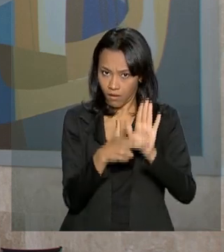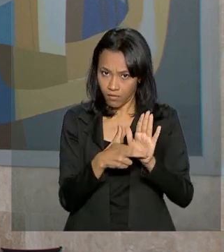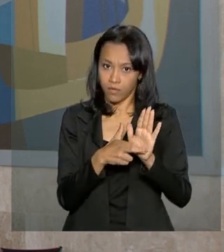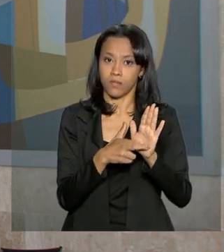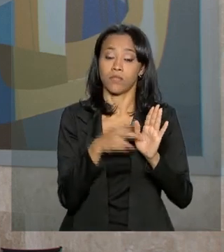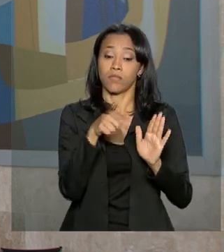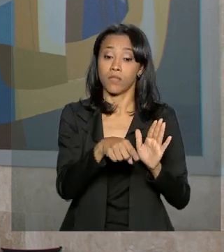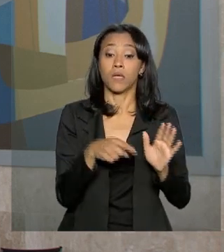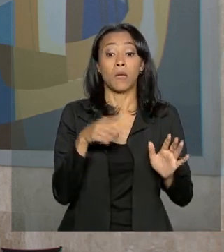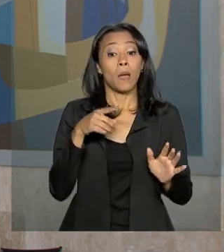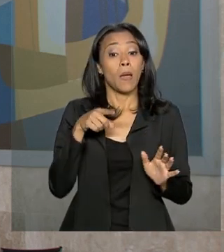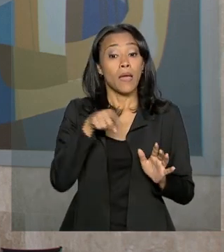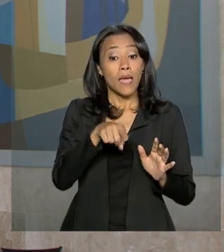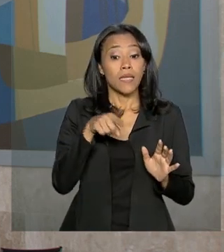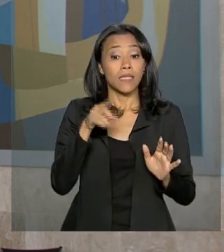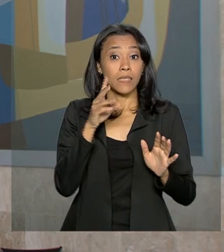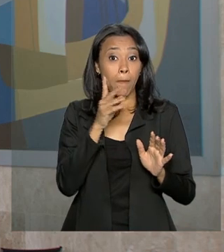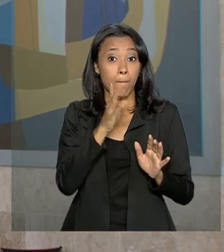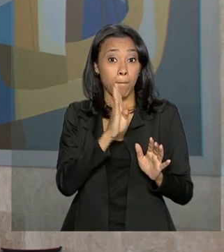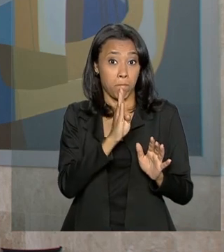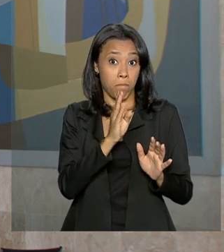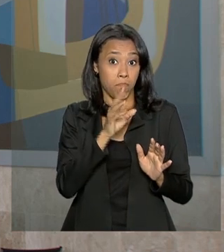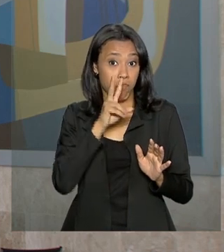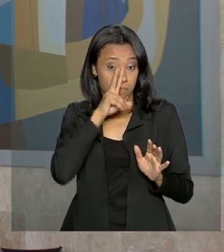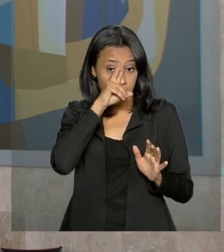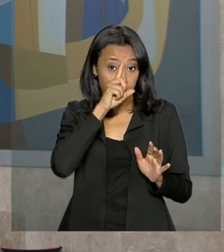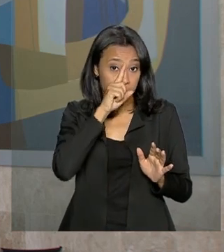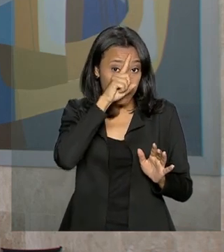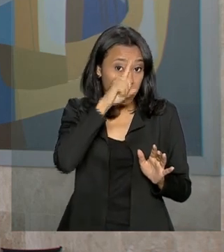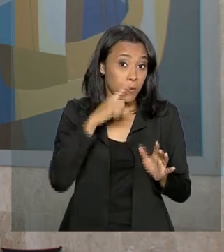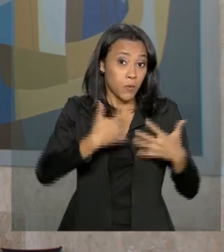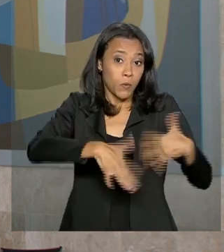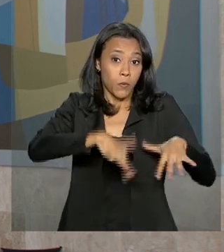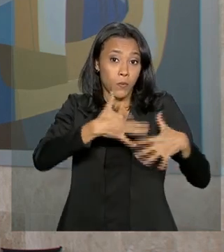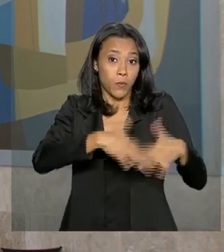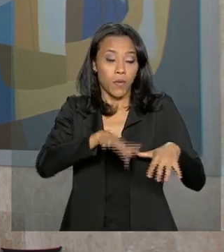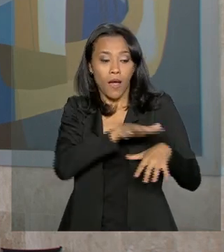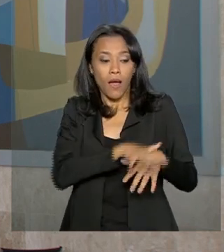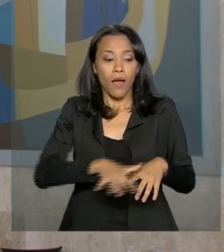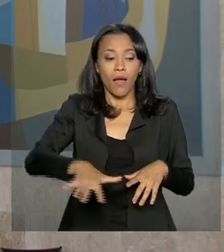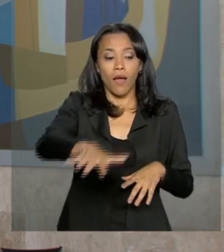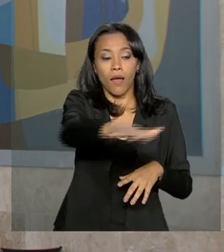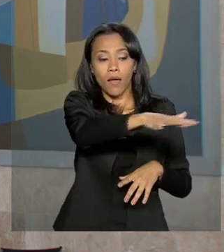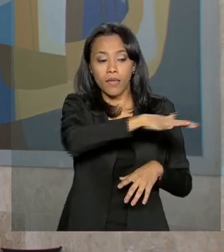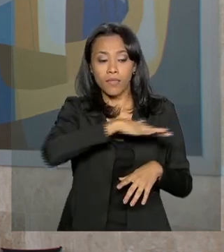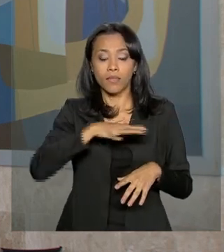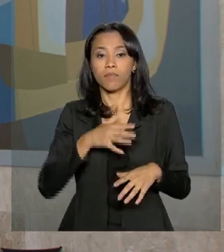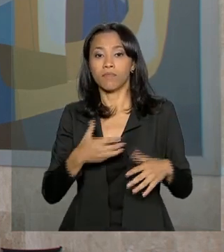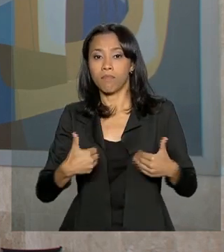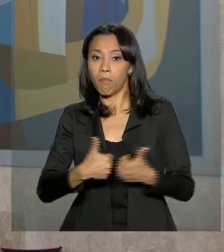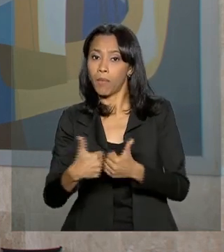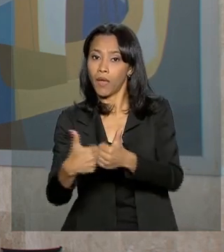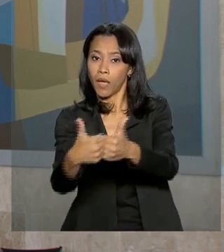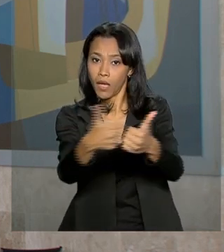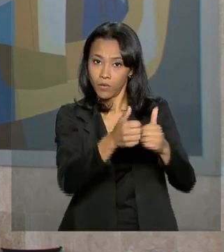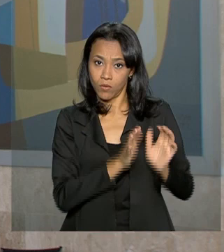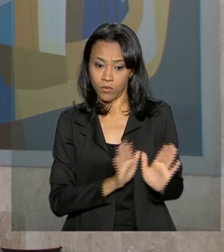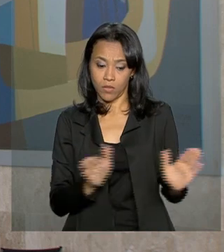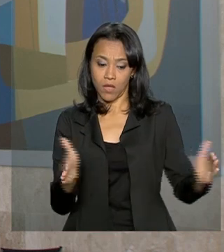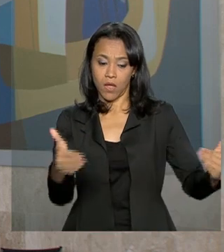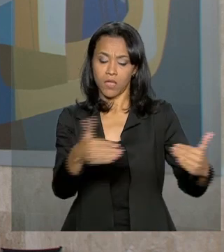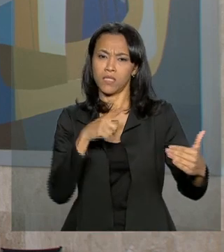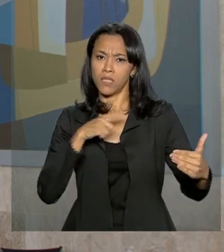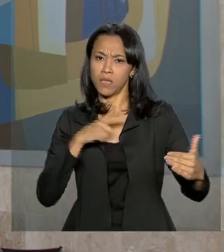risco. Essa classificação de dano potencial alto diz respeito à área afetada pela usina. Se é uma região